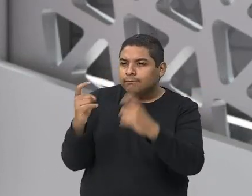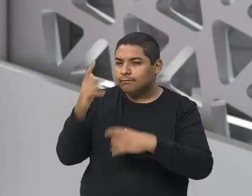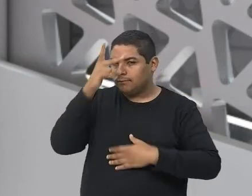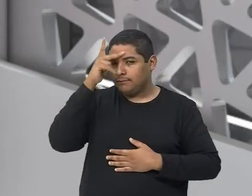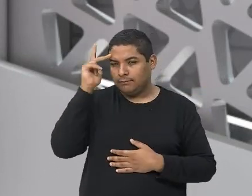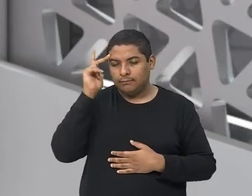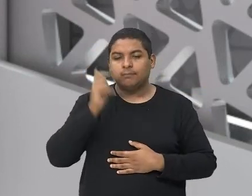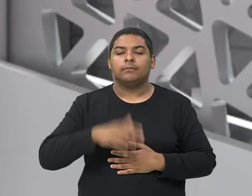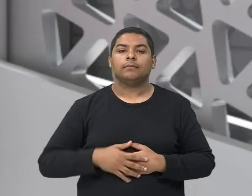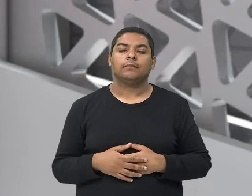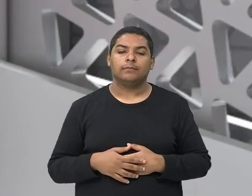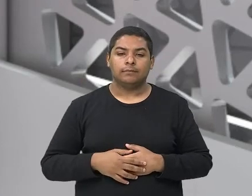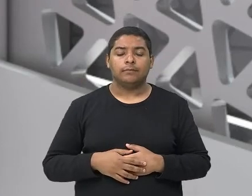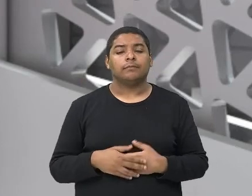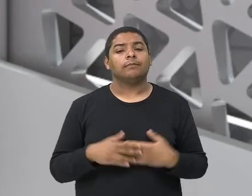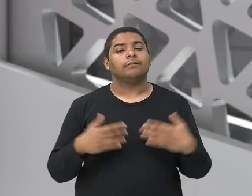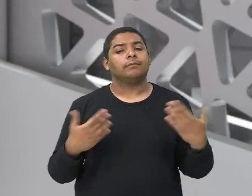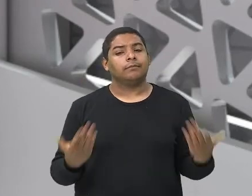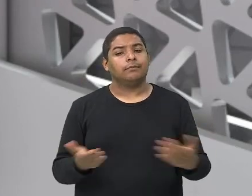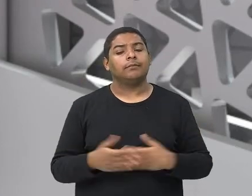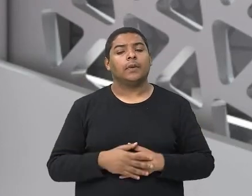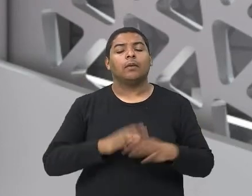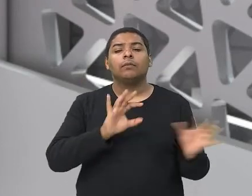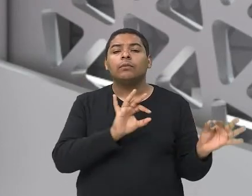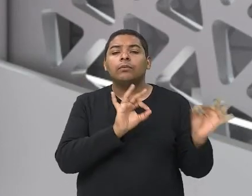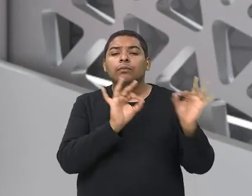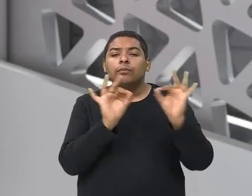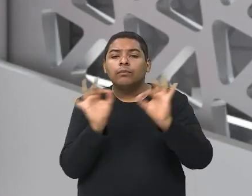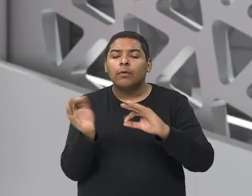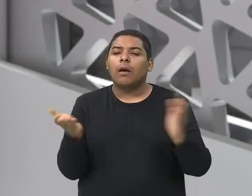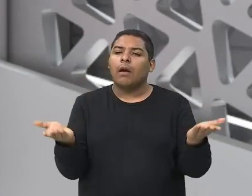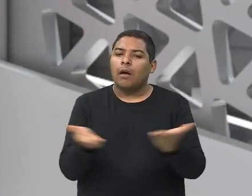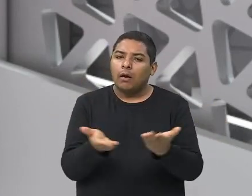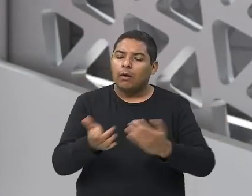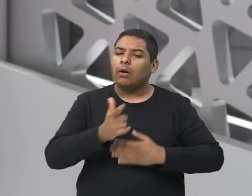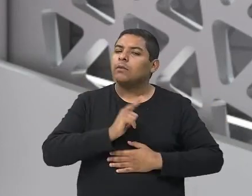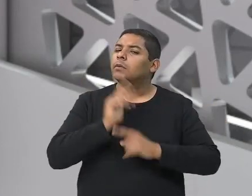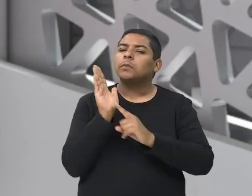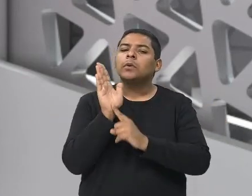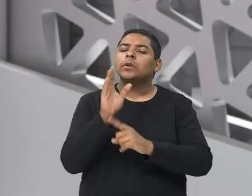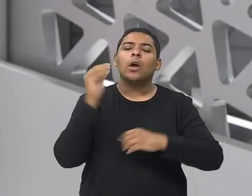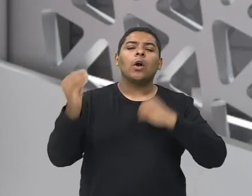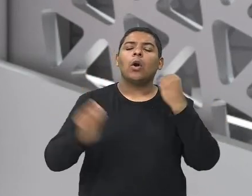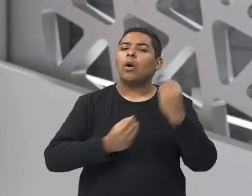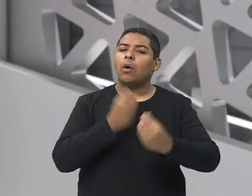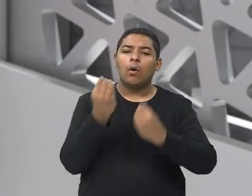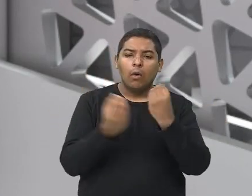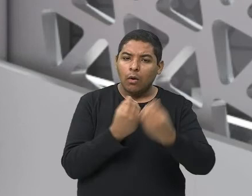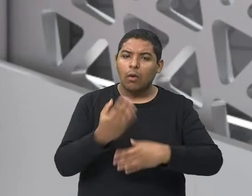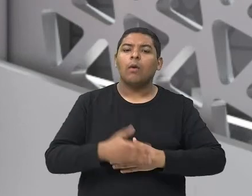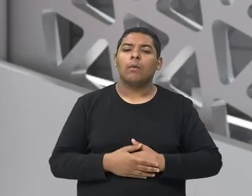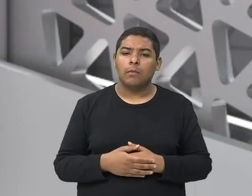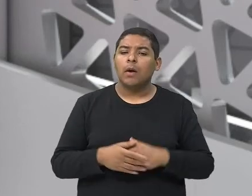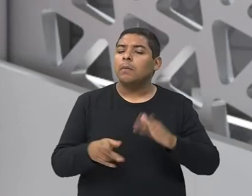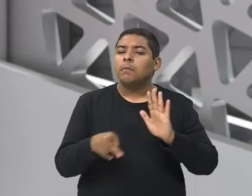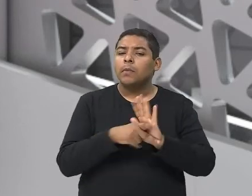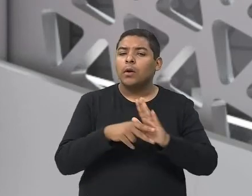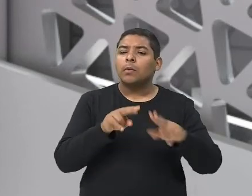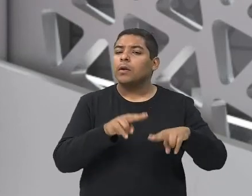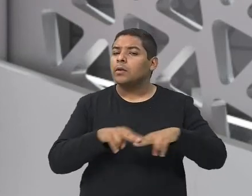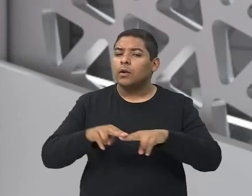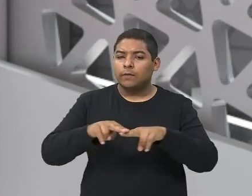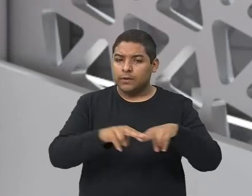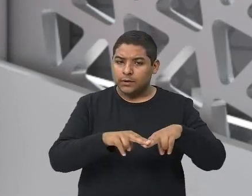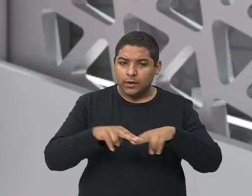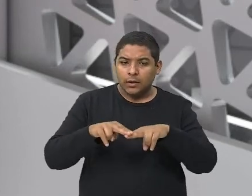gente? Então, nós vamos ver um vídeo agora em que vai mostrar pra gente um pouco mais aí da Nova Zelândia,